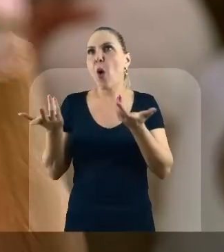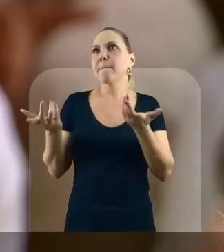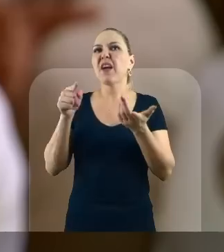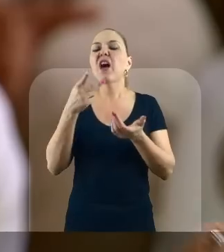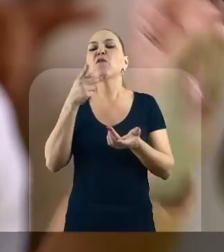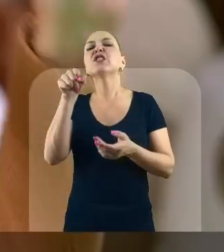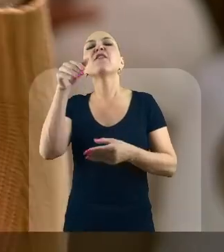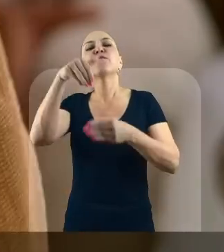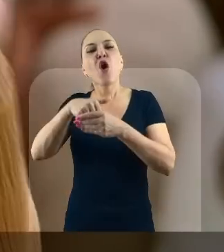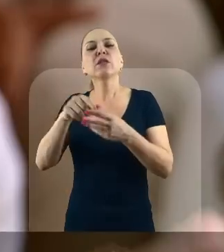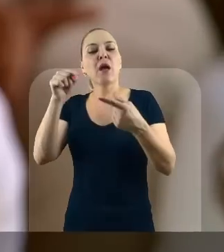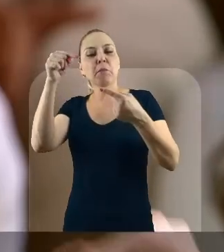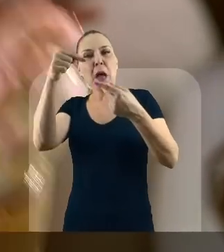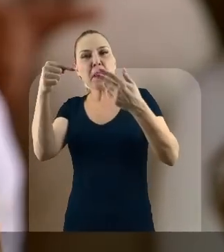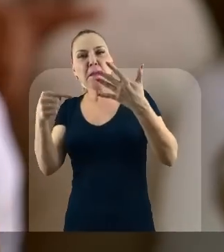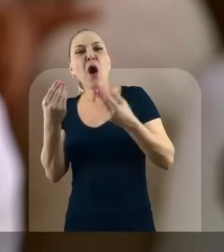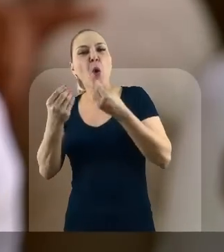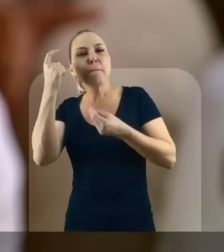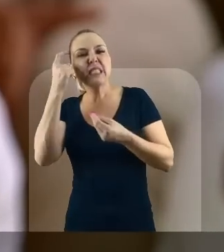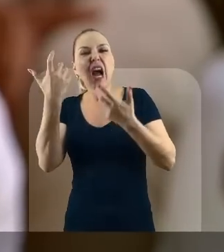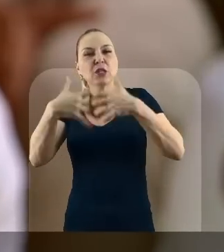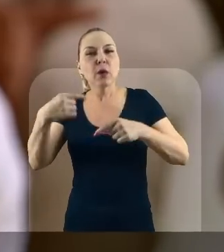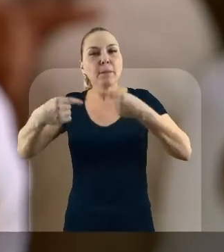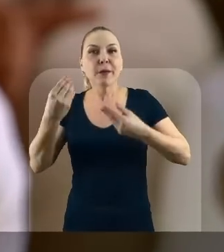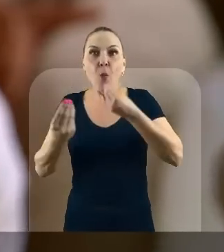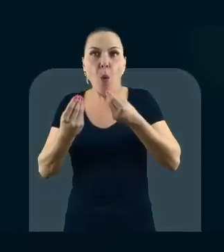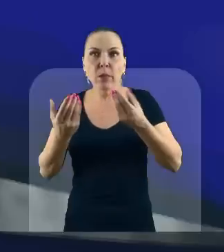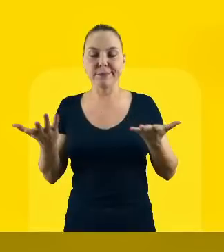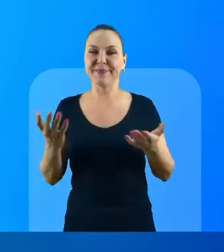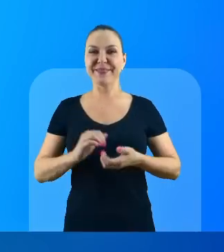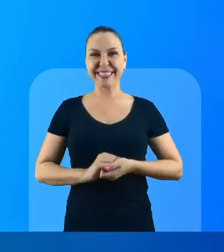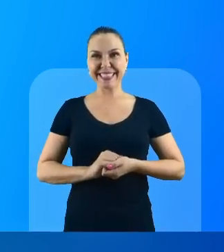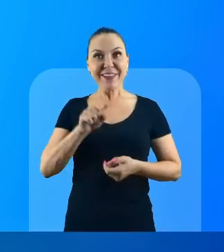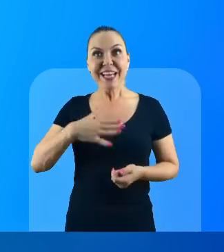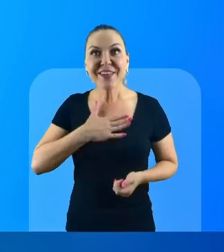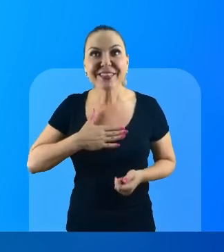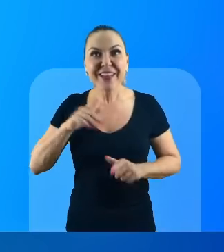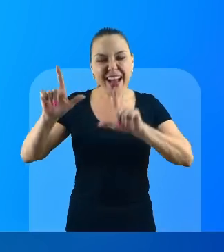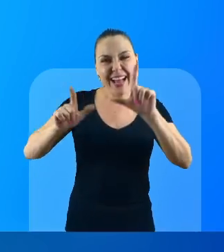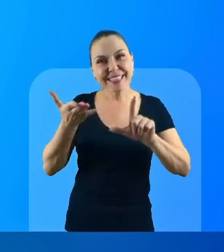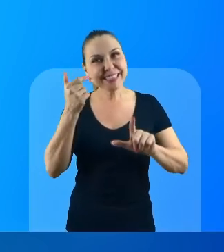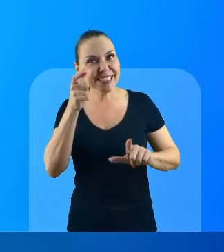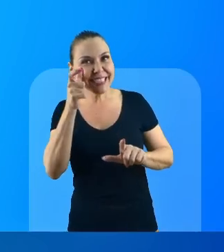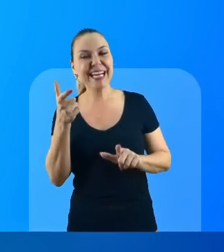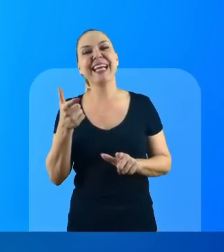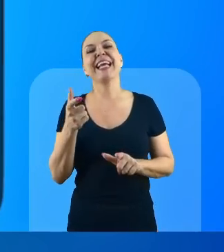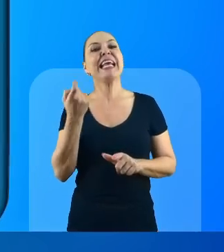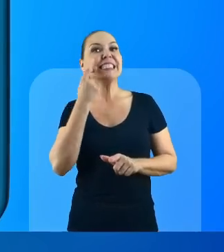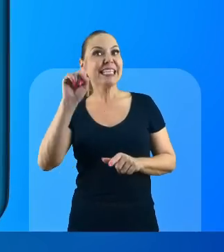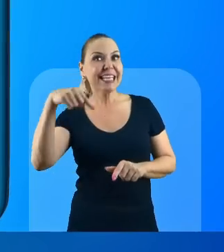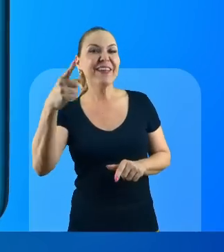dizer em quem você deve votar, como você deve pensar e como se articular politicamente. E aí, gostou desse episódio? Então se liga